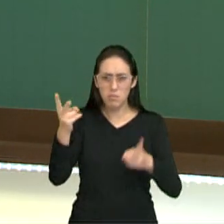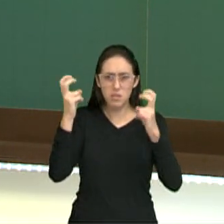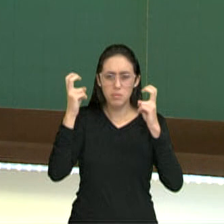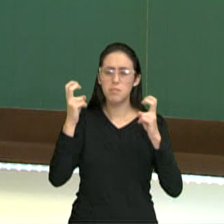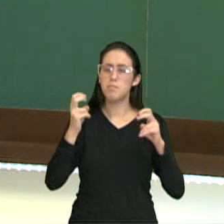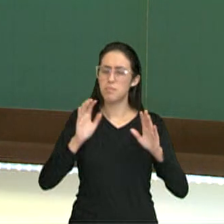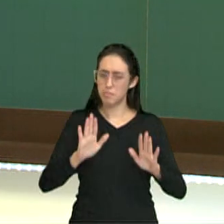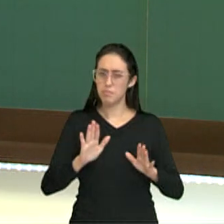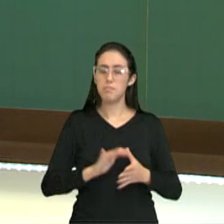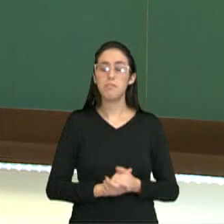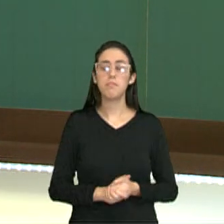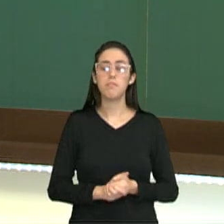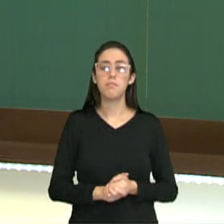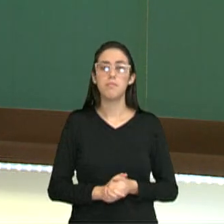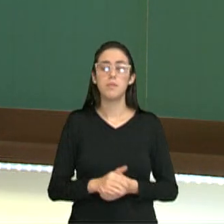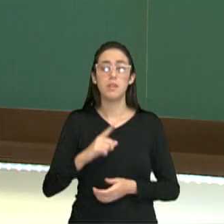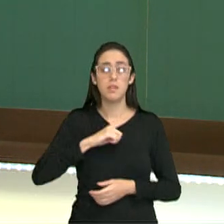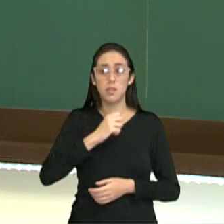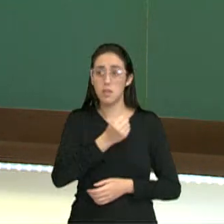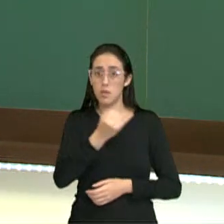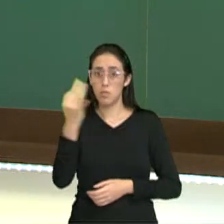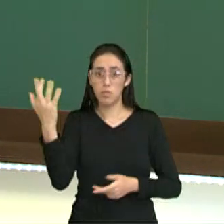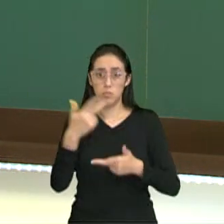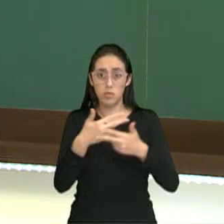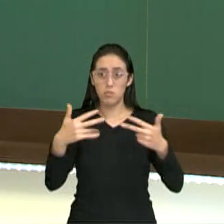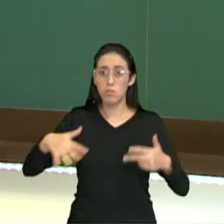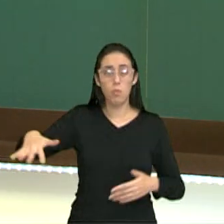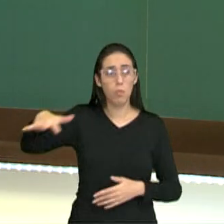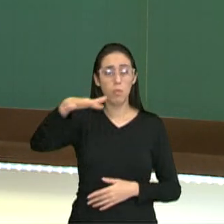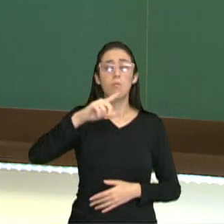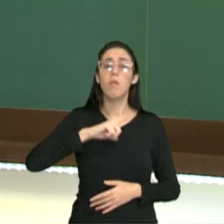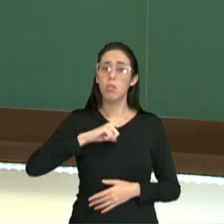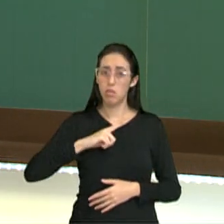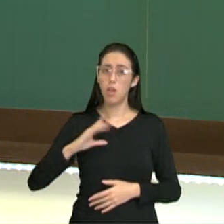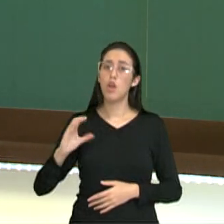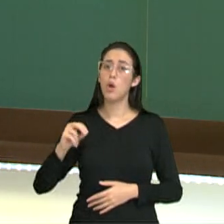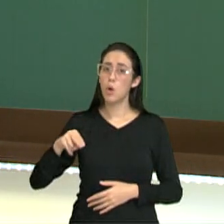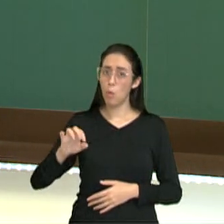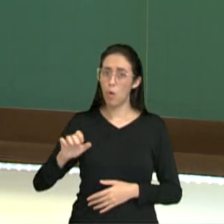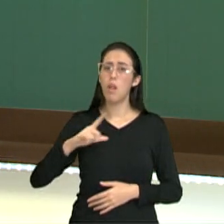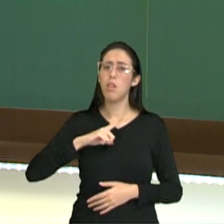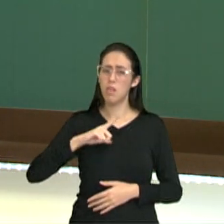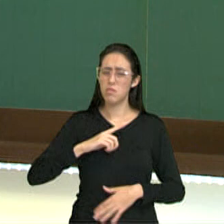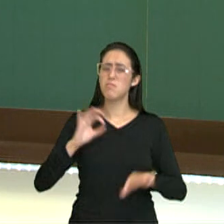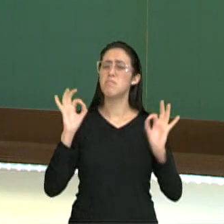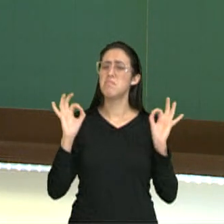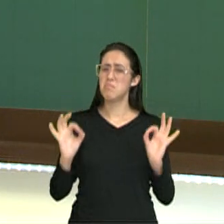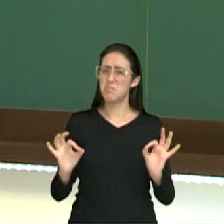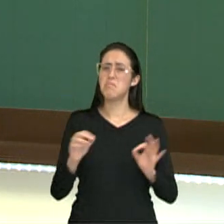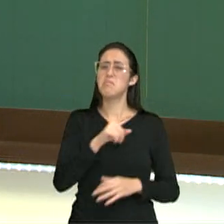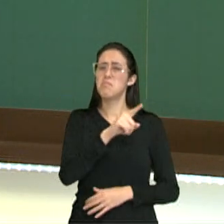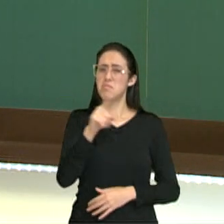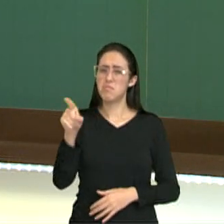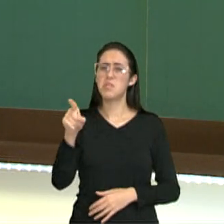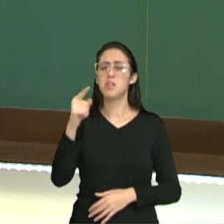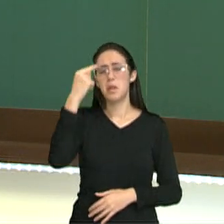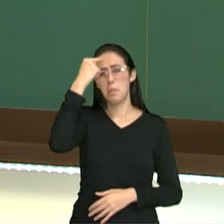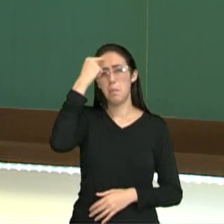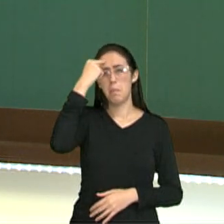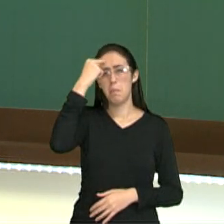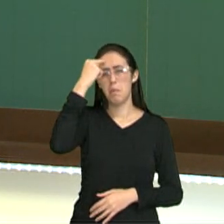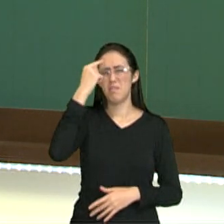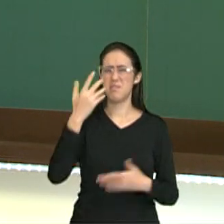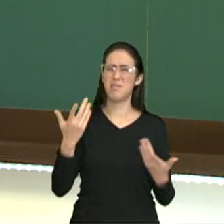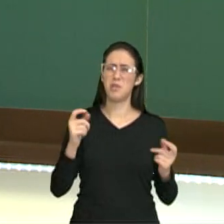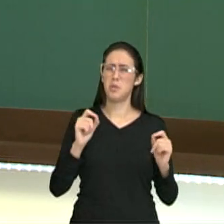Você sabia que alguns objetos do nosso cotidiano têm esse formato? Tenho certeza que a priori você deve estar pensando, mas o que será que é um